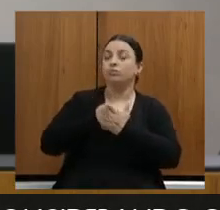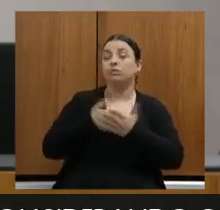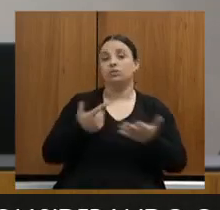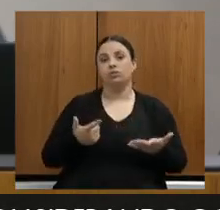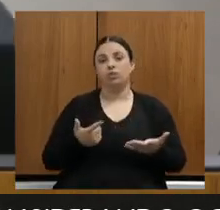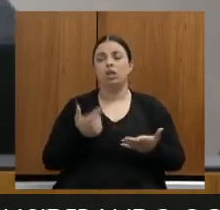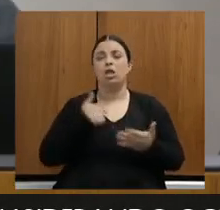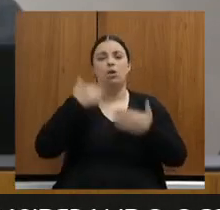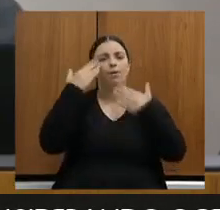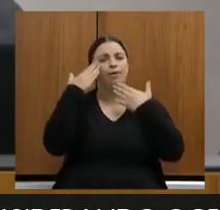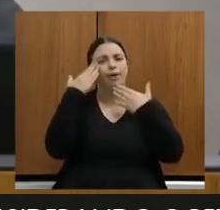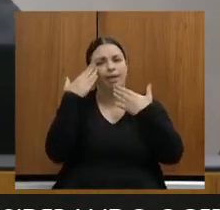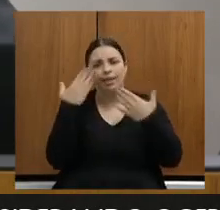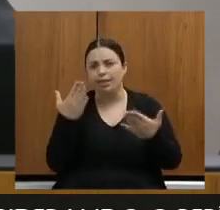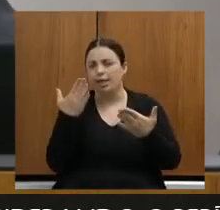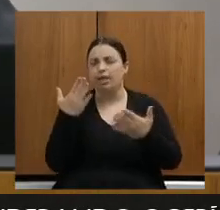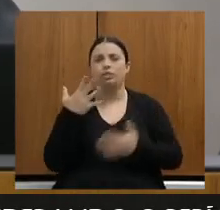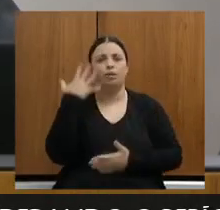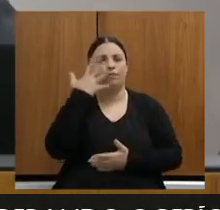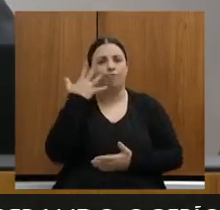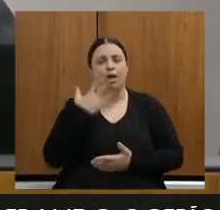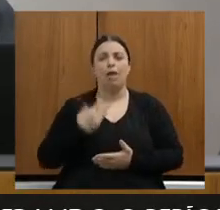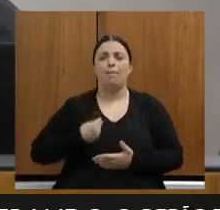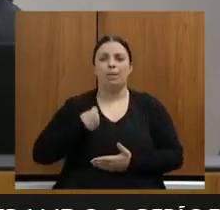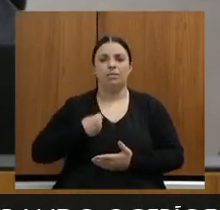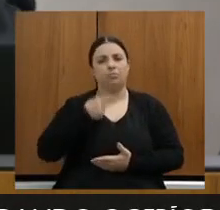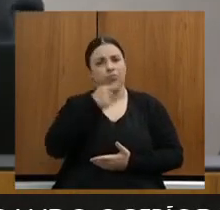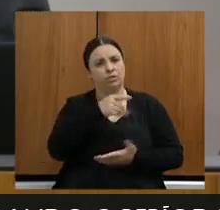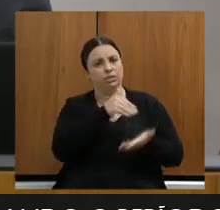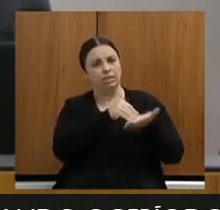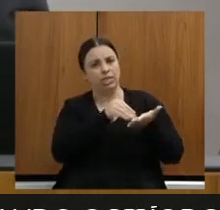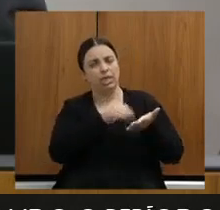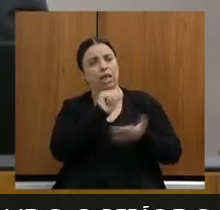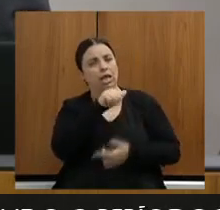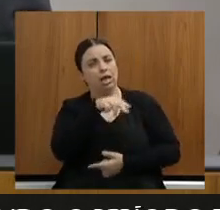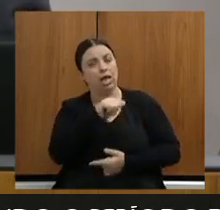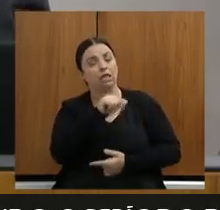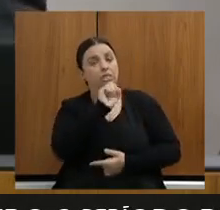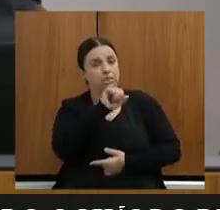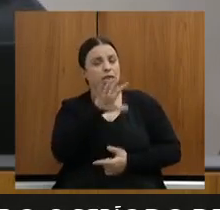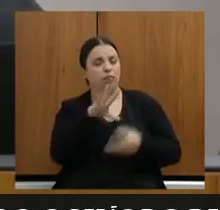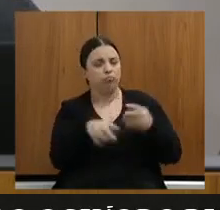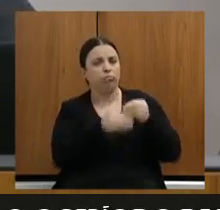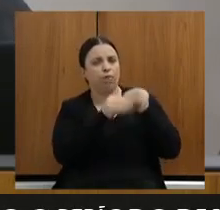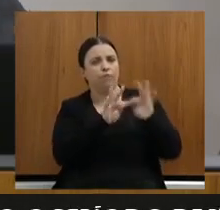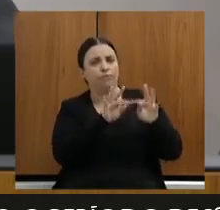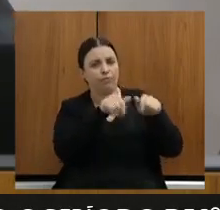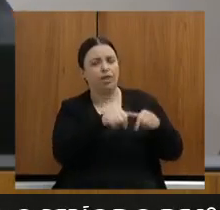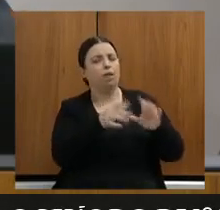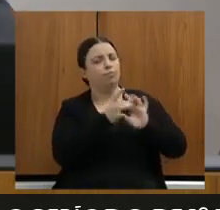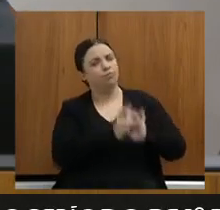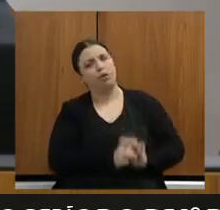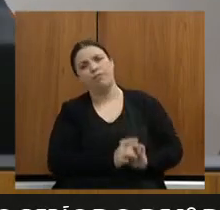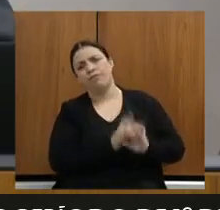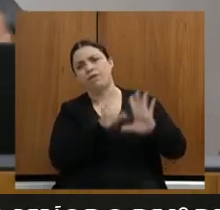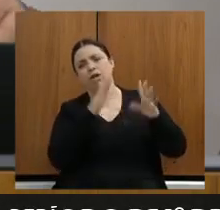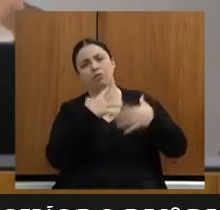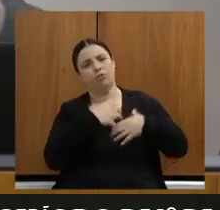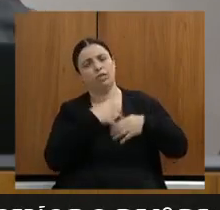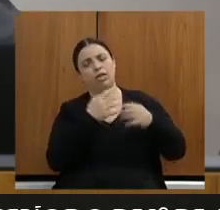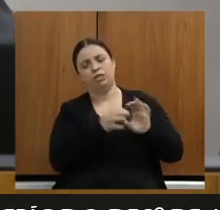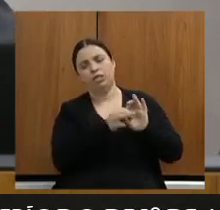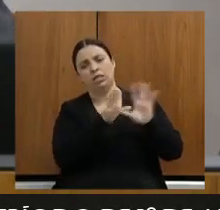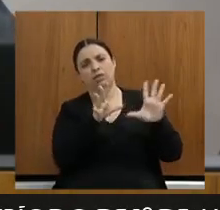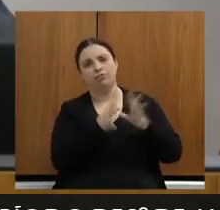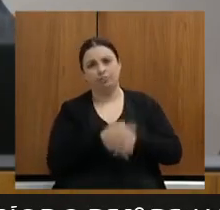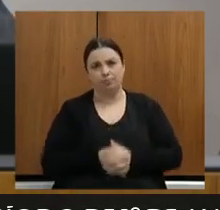a palavra a fala participação da senhora se a senhora tiver alguma consideração final fica é à